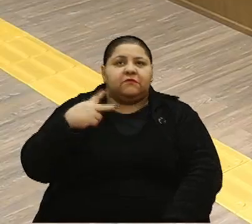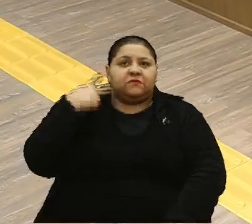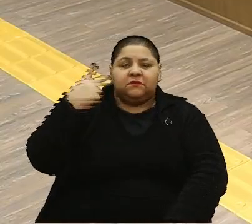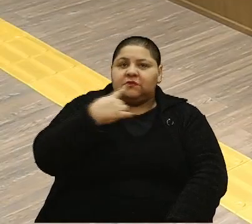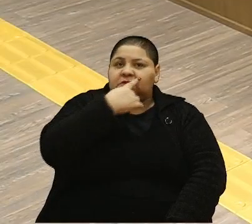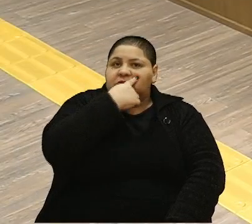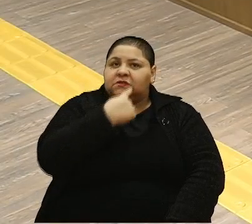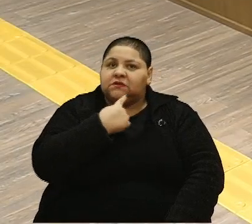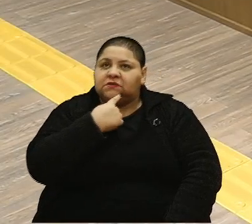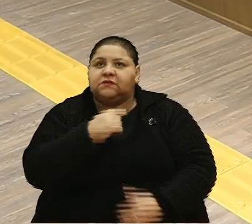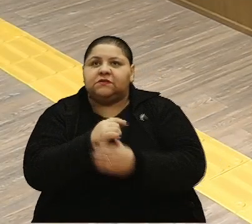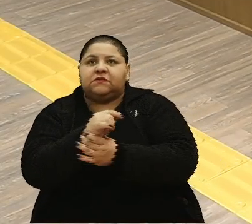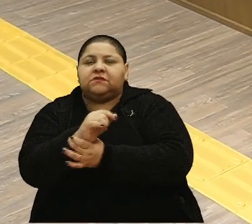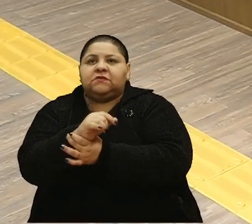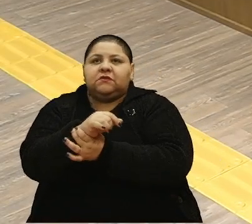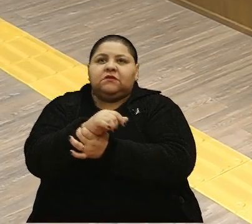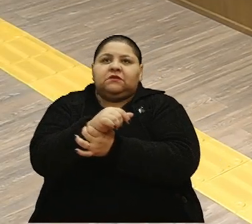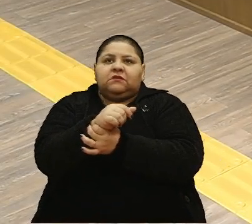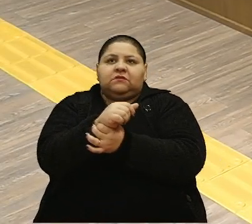Wagner Petrini.